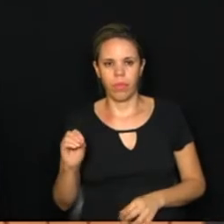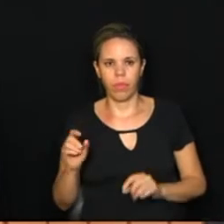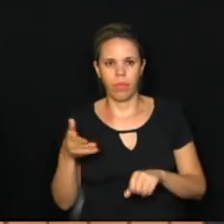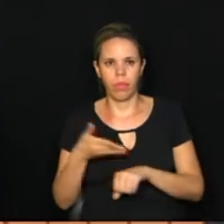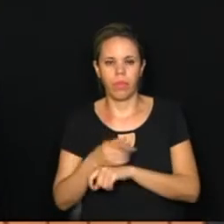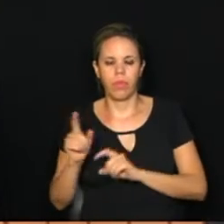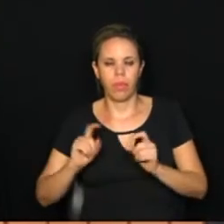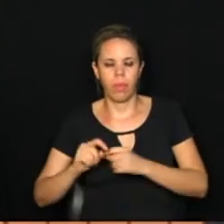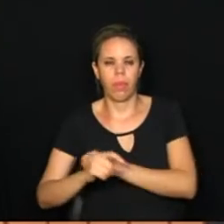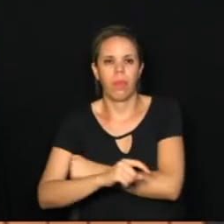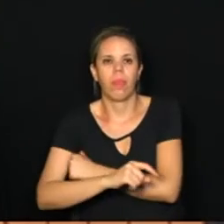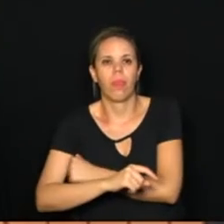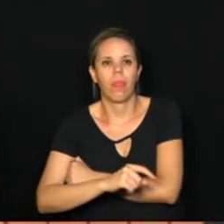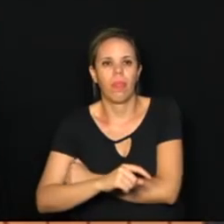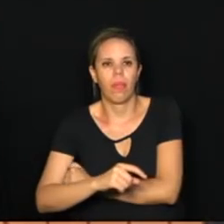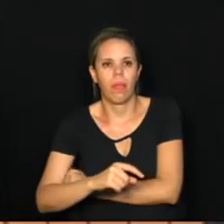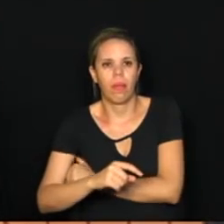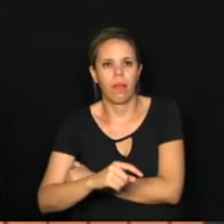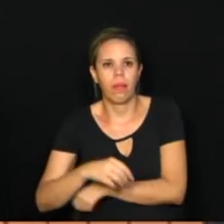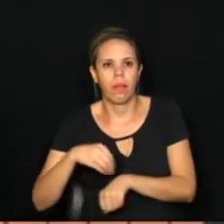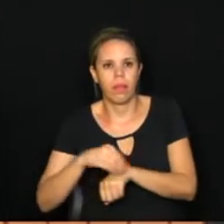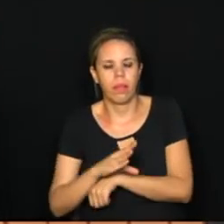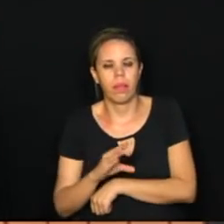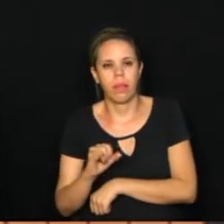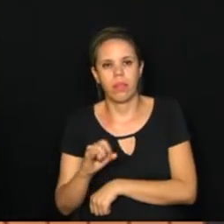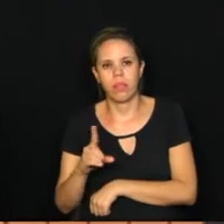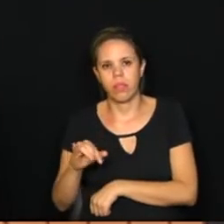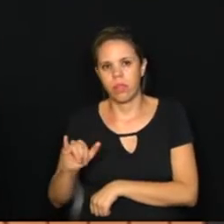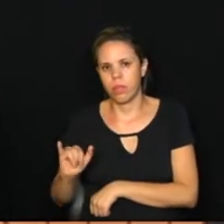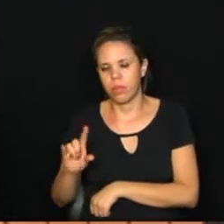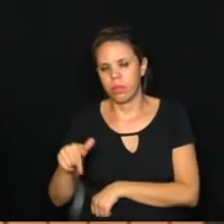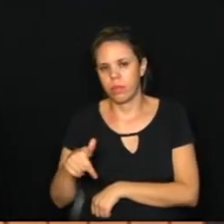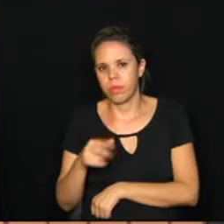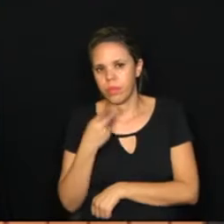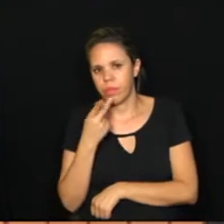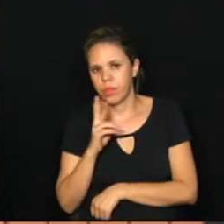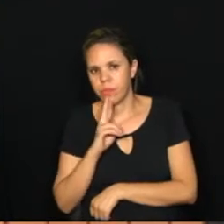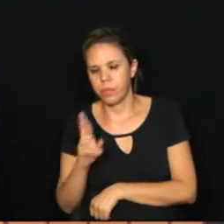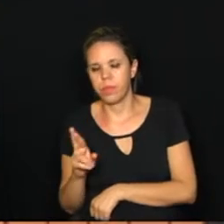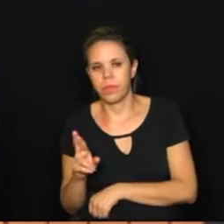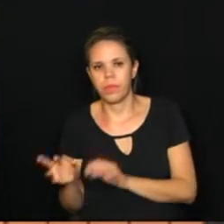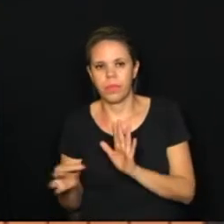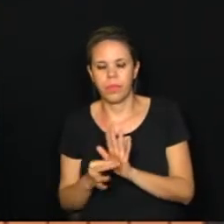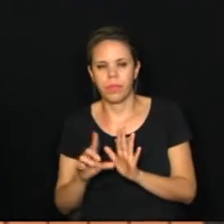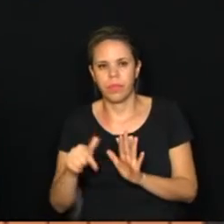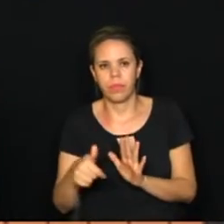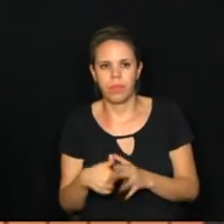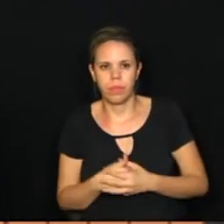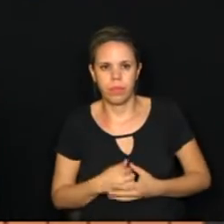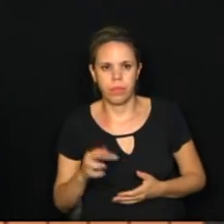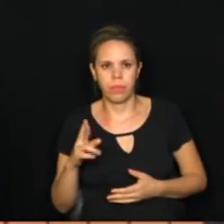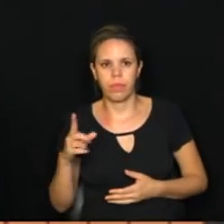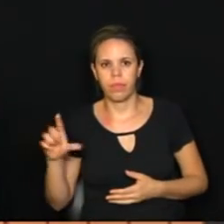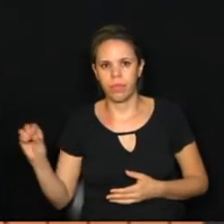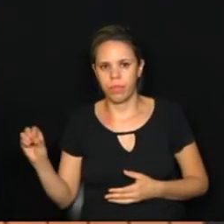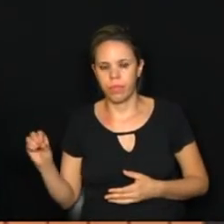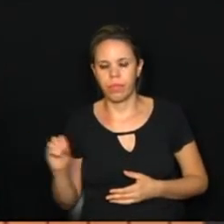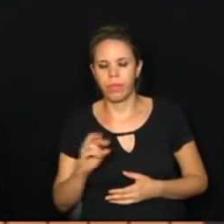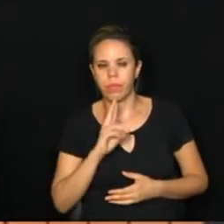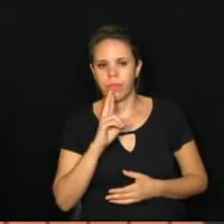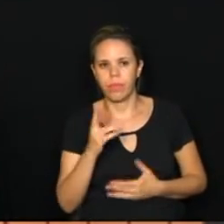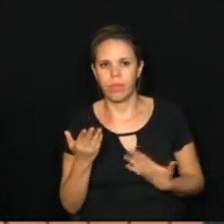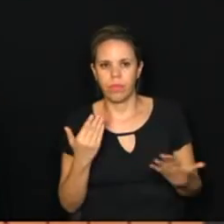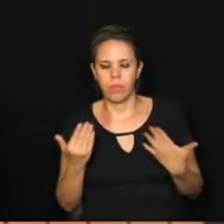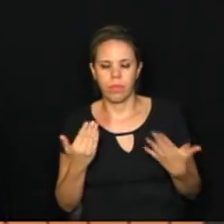me parece, então eu vou passar para o Sidney, para ele fazer as colocações dele, daí eu passo para o Flávio, talvez dividir